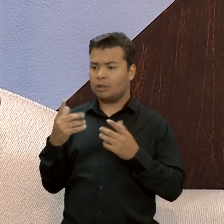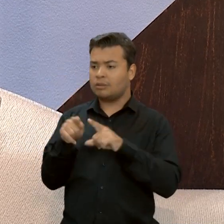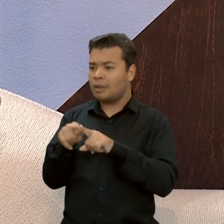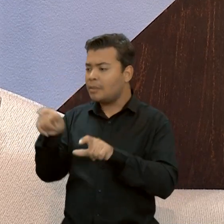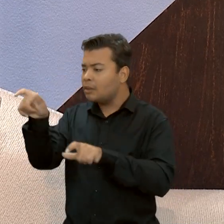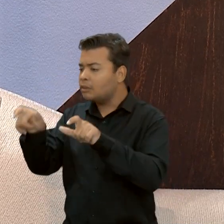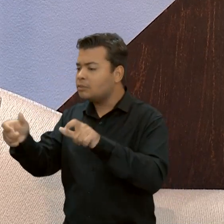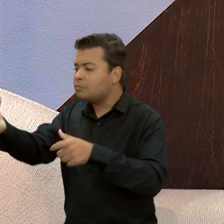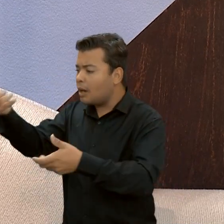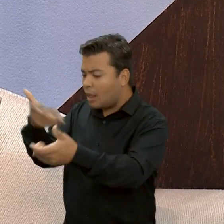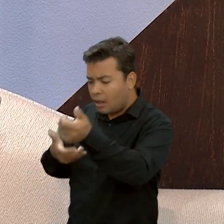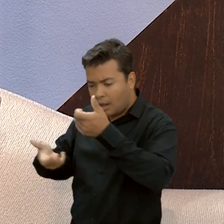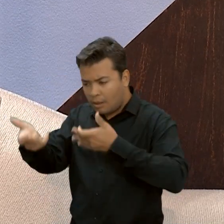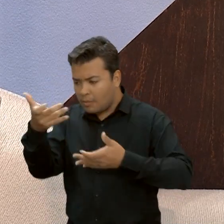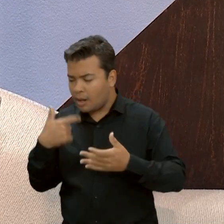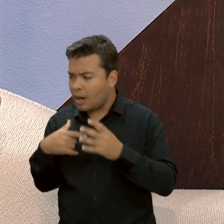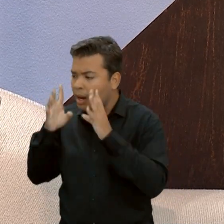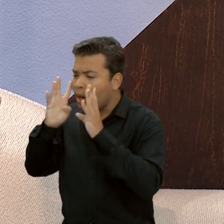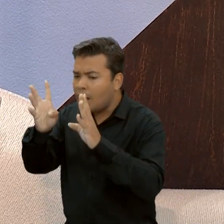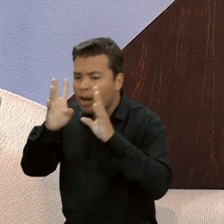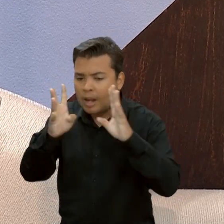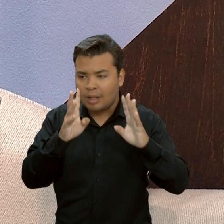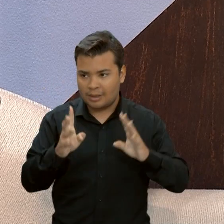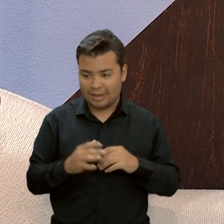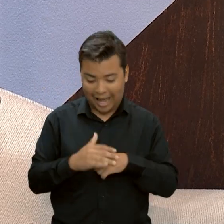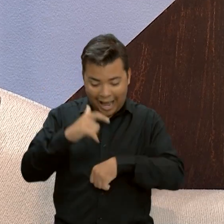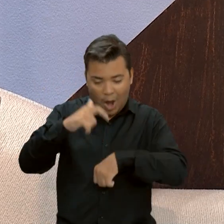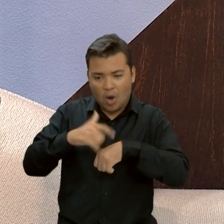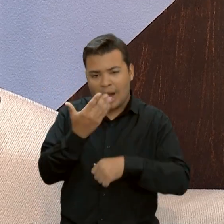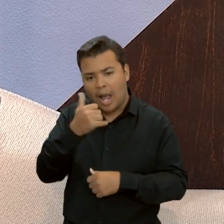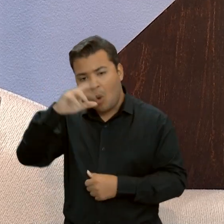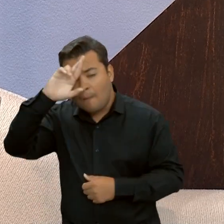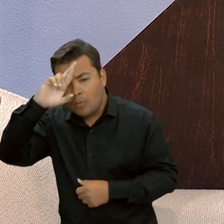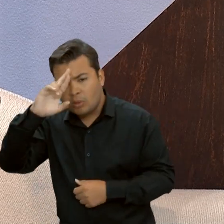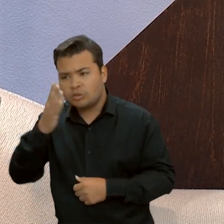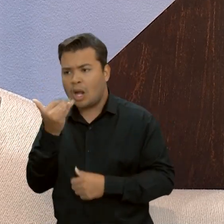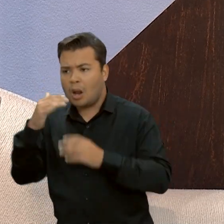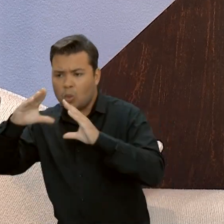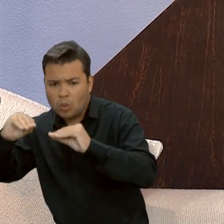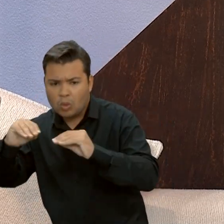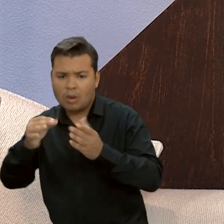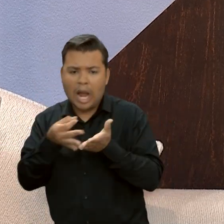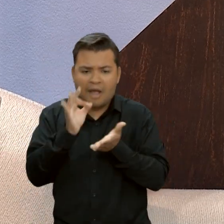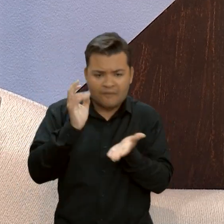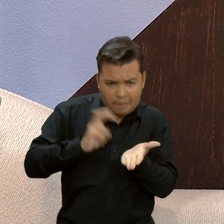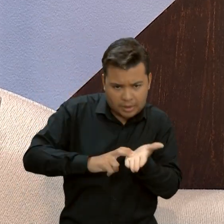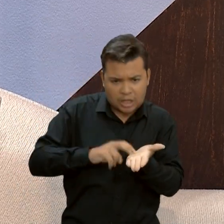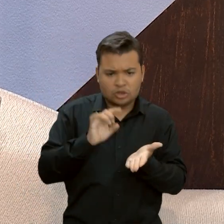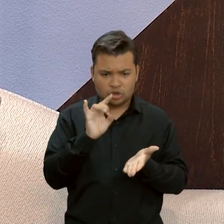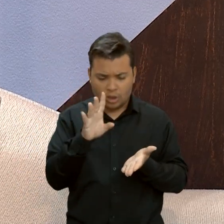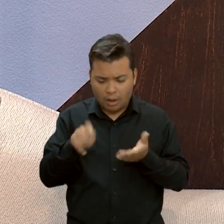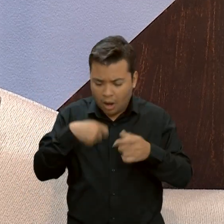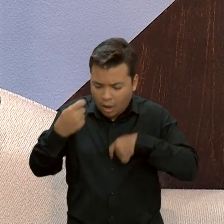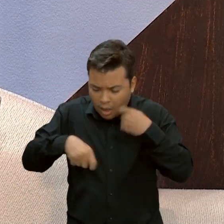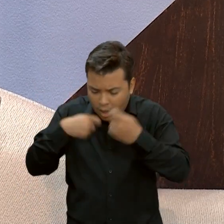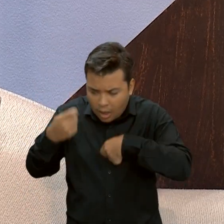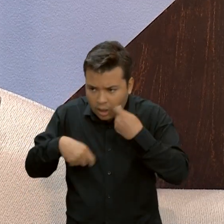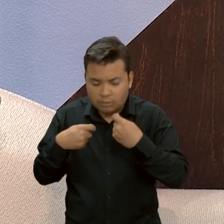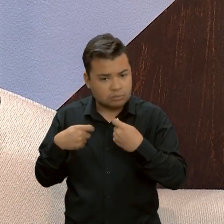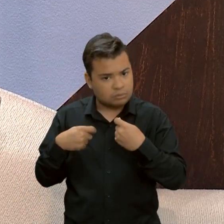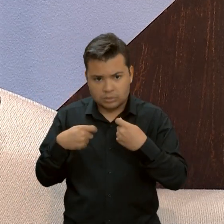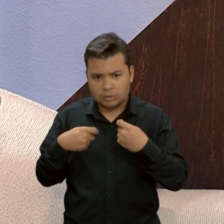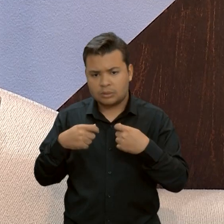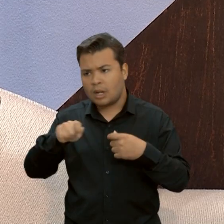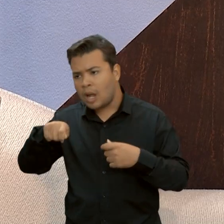O horário do almoço não é só para a gente almoçar, ou jantar, ou tomar café. É também para a gente olhar um nos olhos dos outros, para